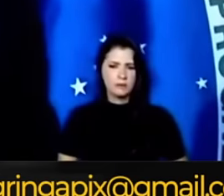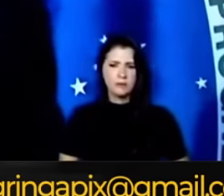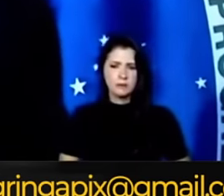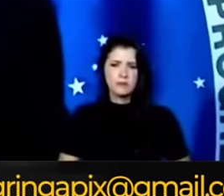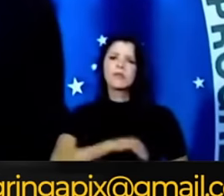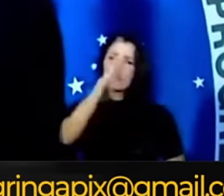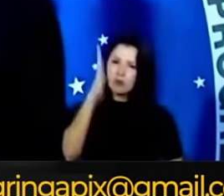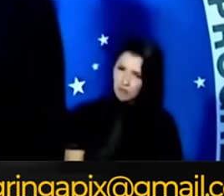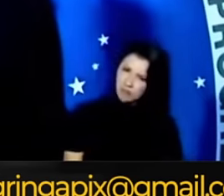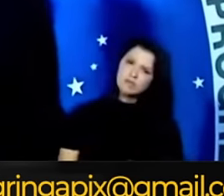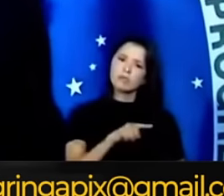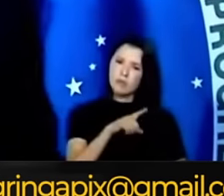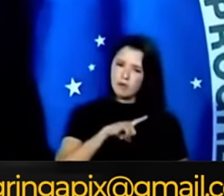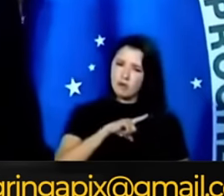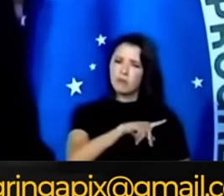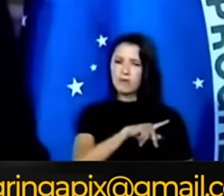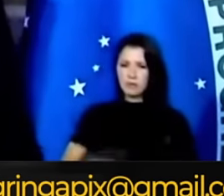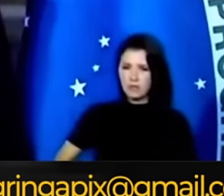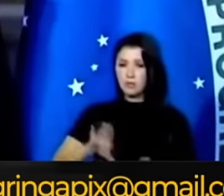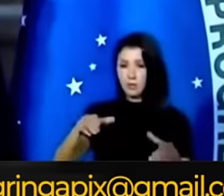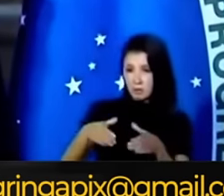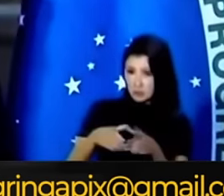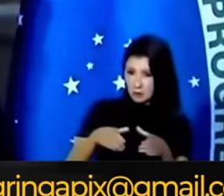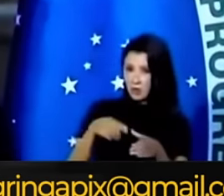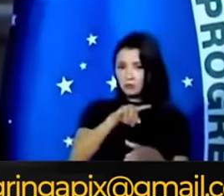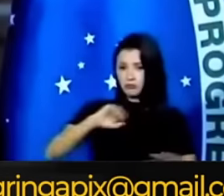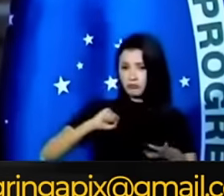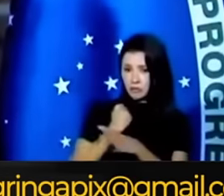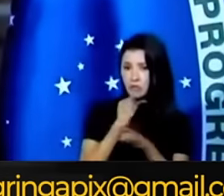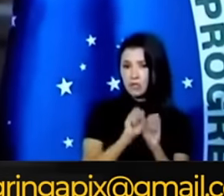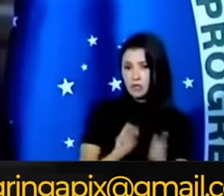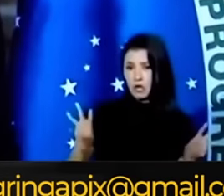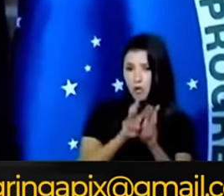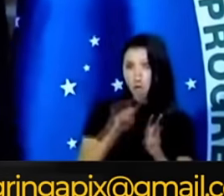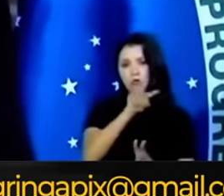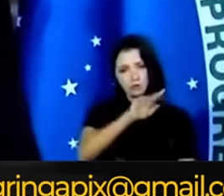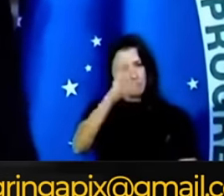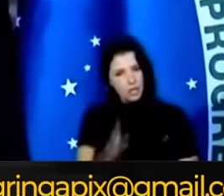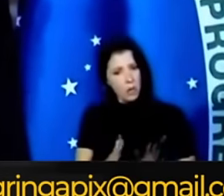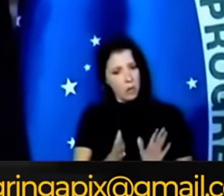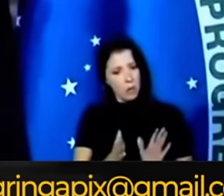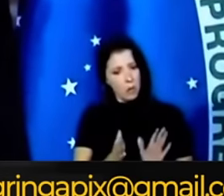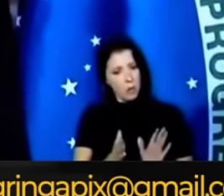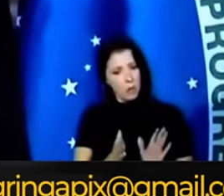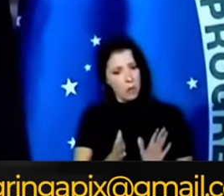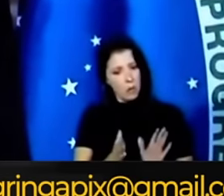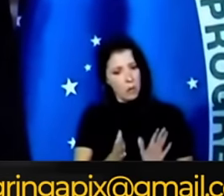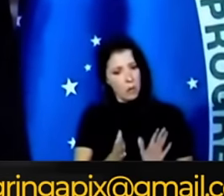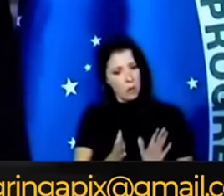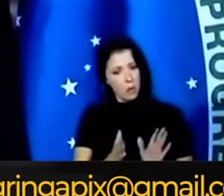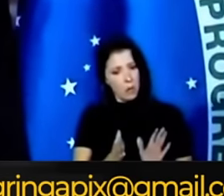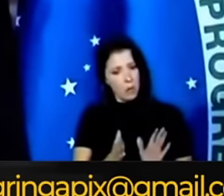o Brasil era Presidente do Conselho de Segurança o Brasil apresentou uma proposta uma proposta